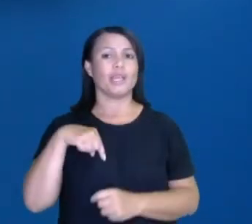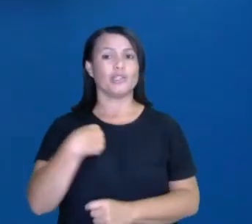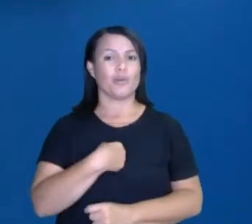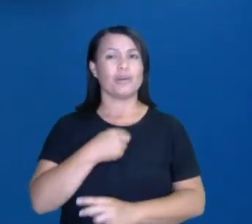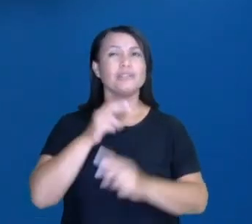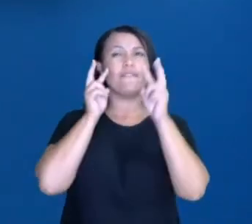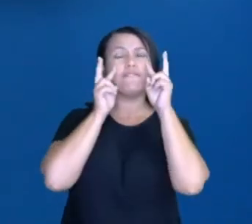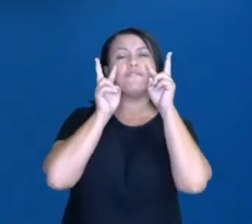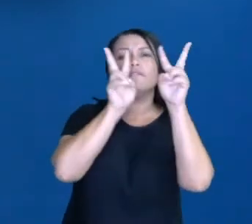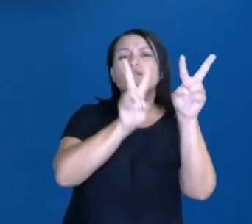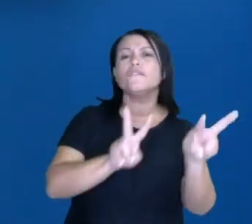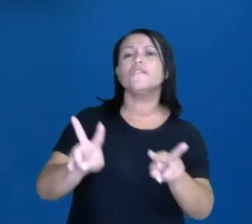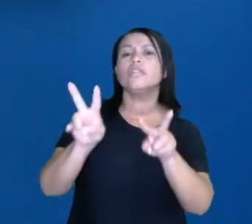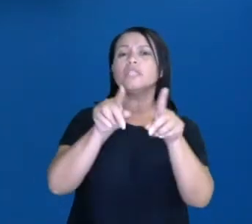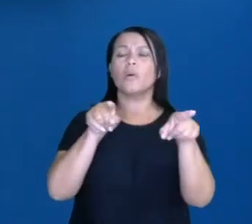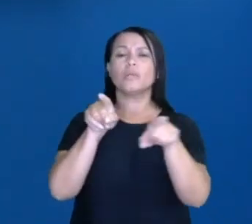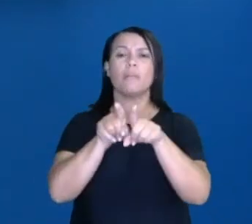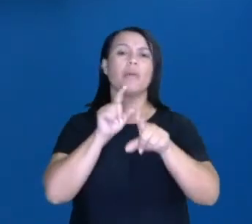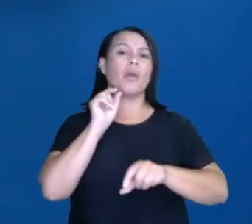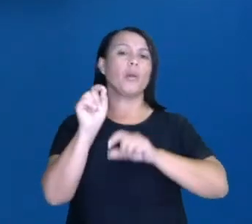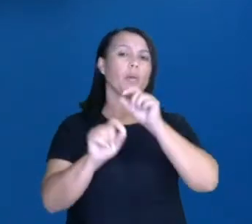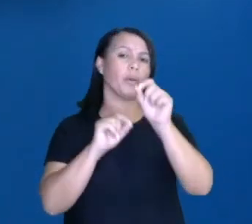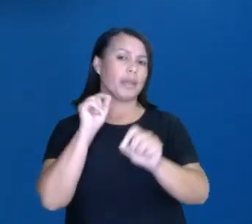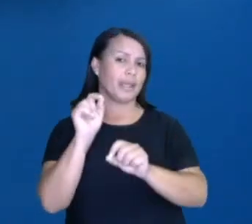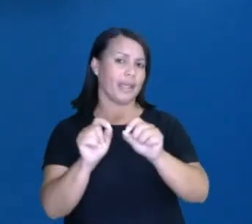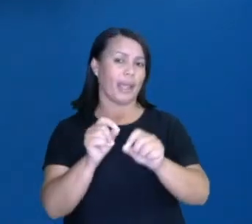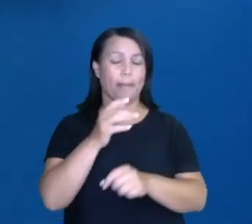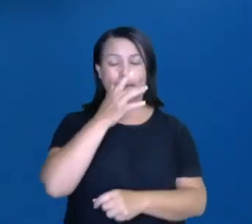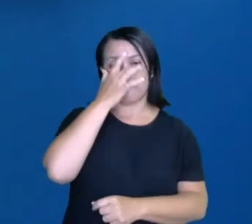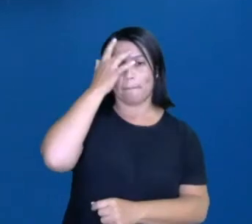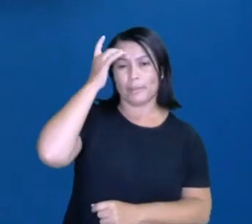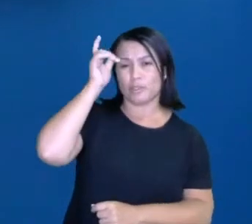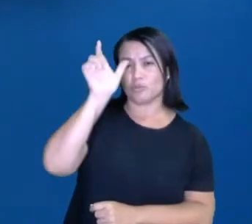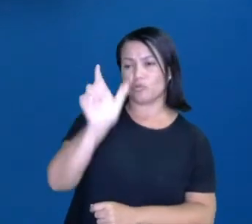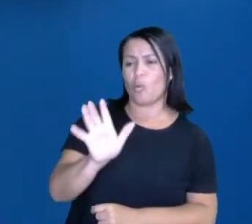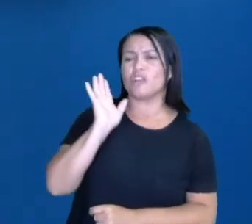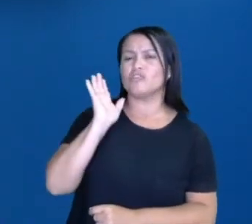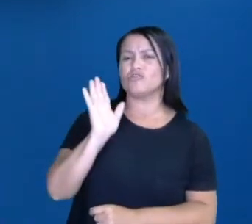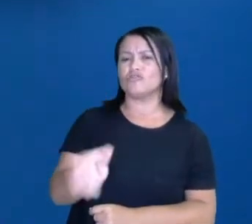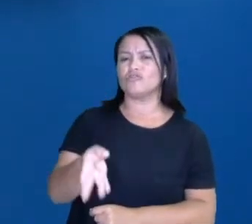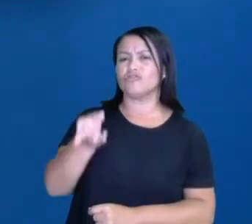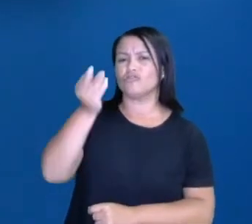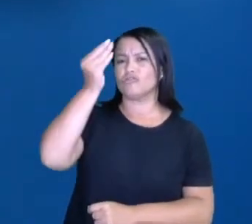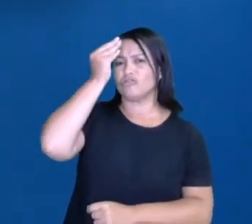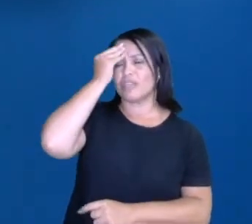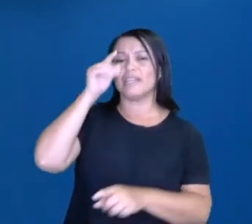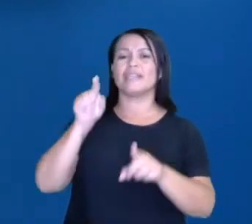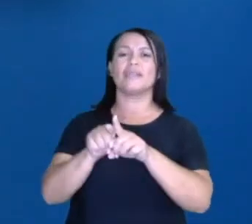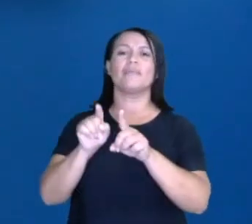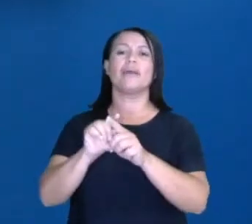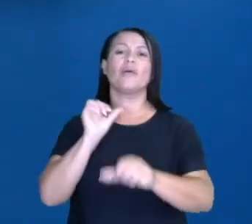visão alcança, além do que o ser humano já construiu ou alterou.